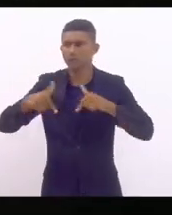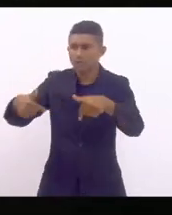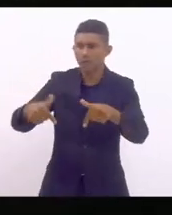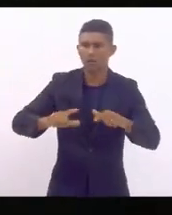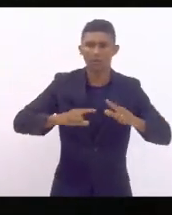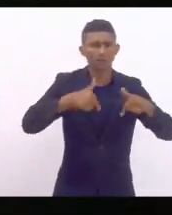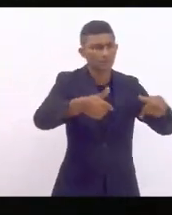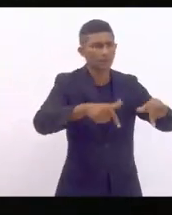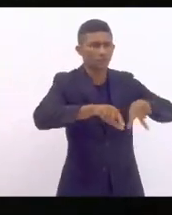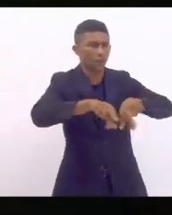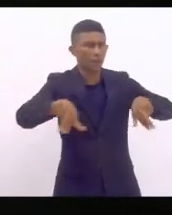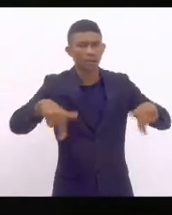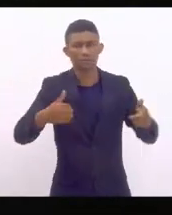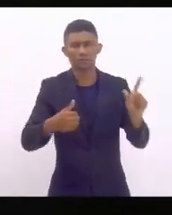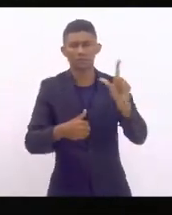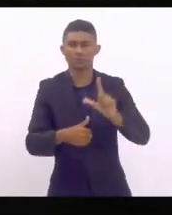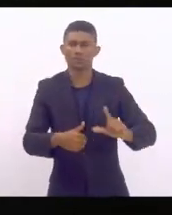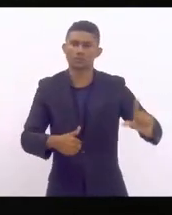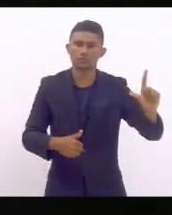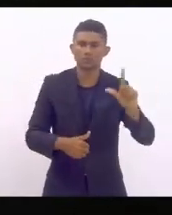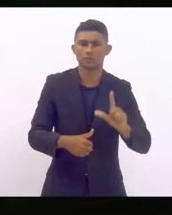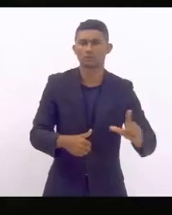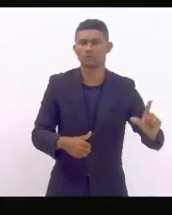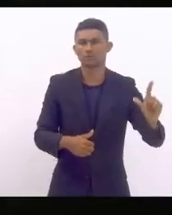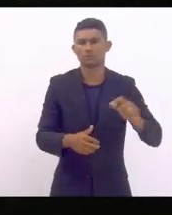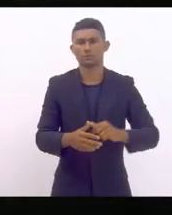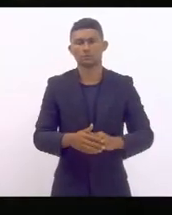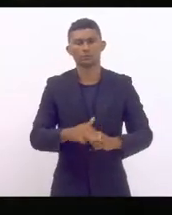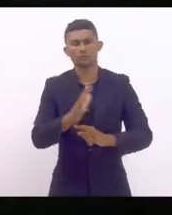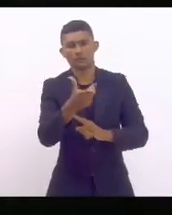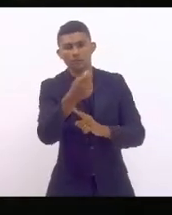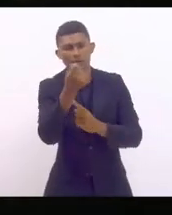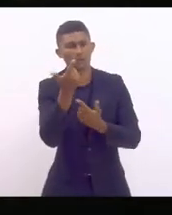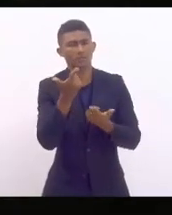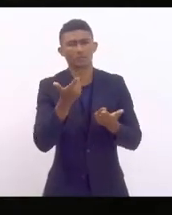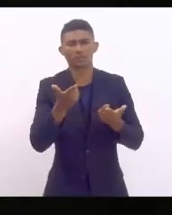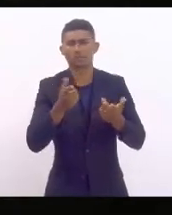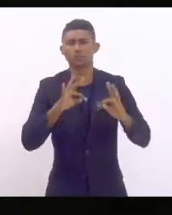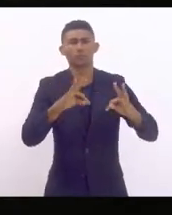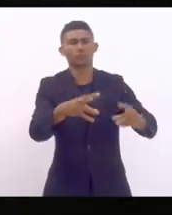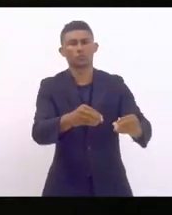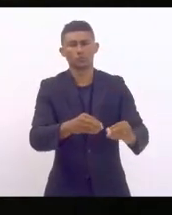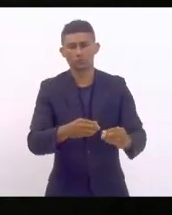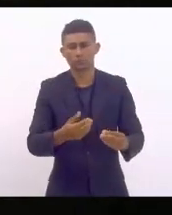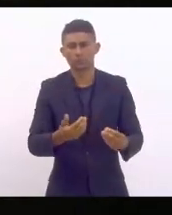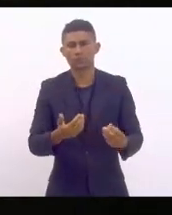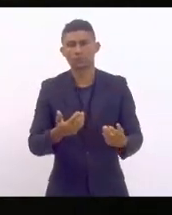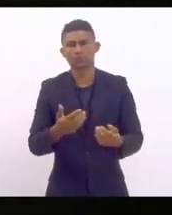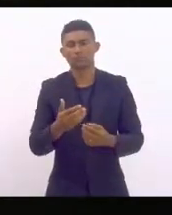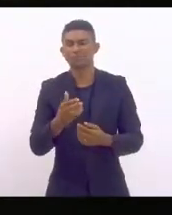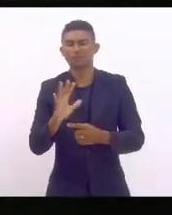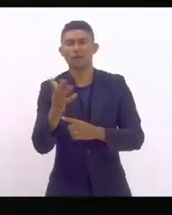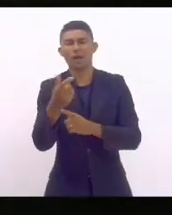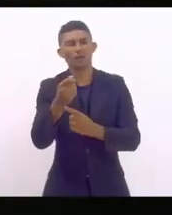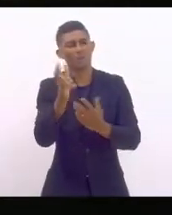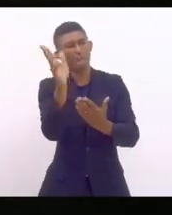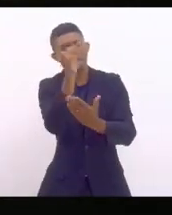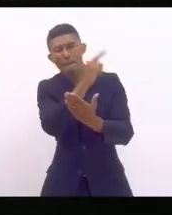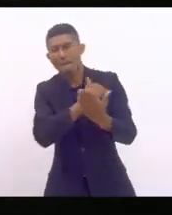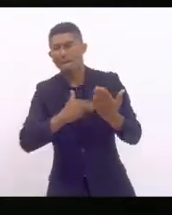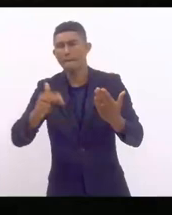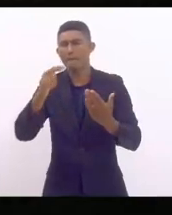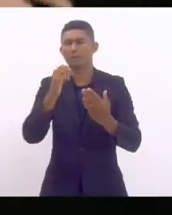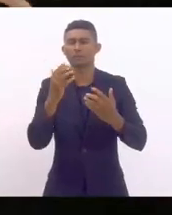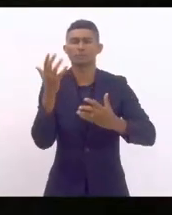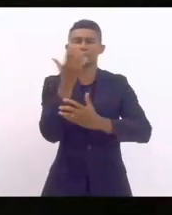diante toda a nossa vida literatura como é é nas artes plásticas na música